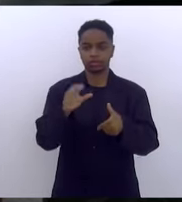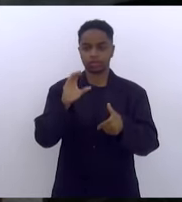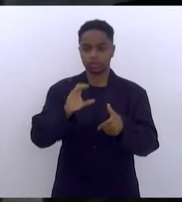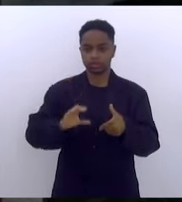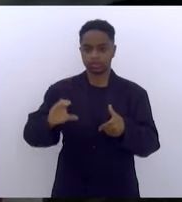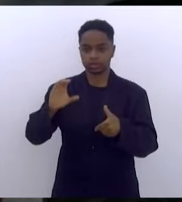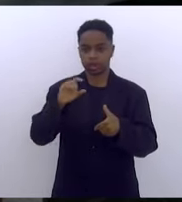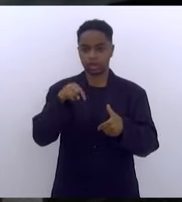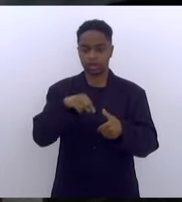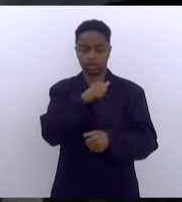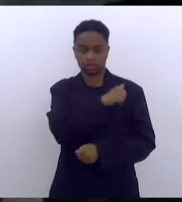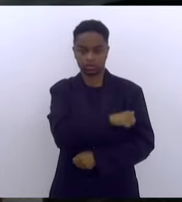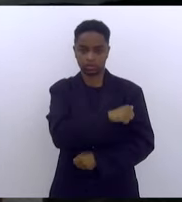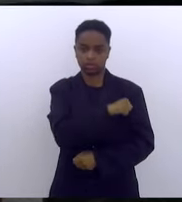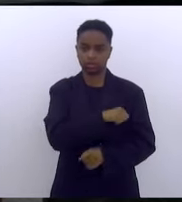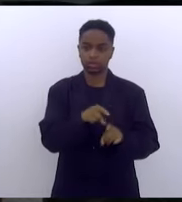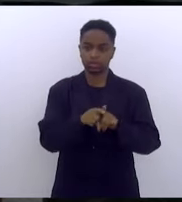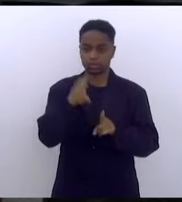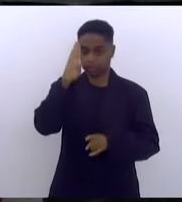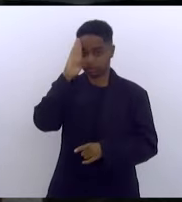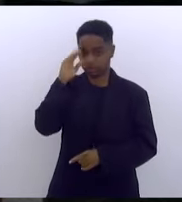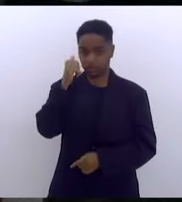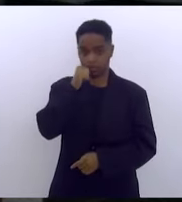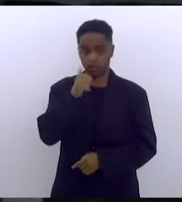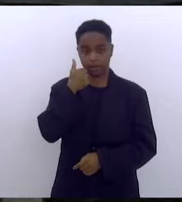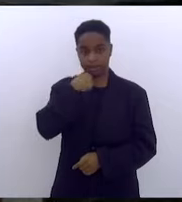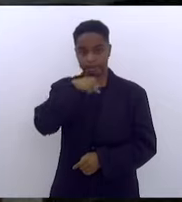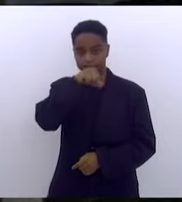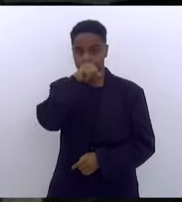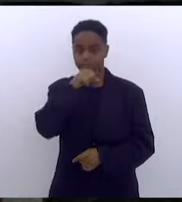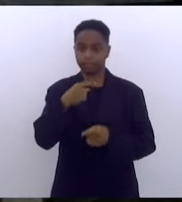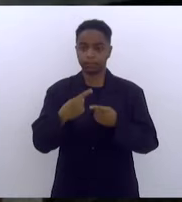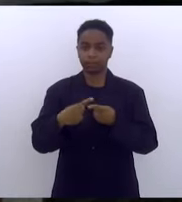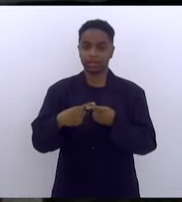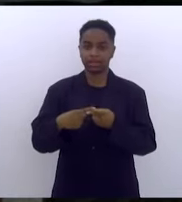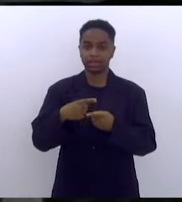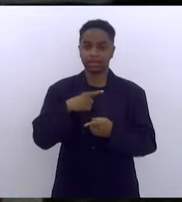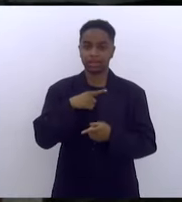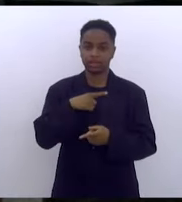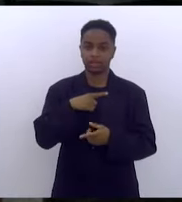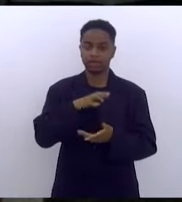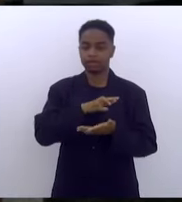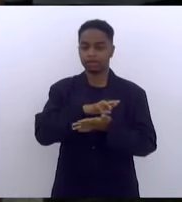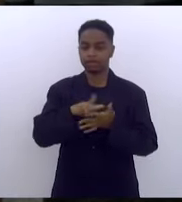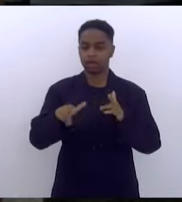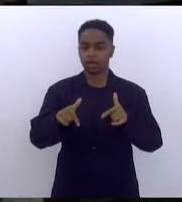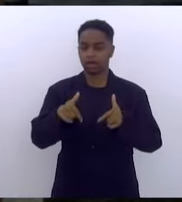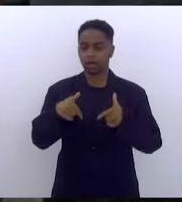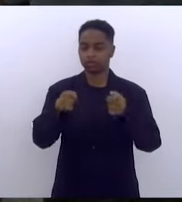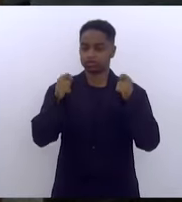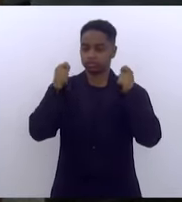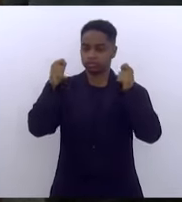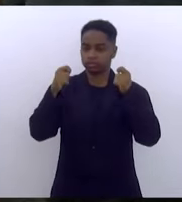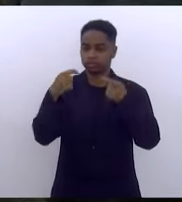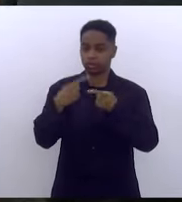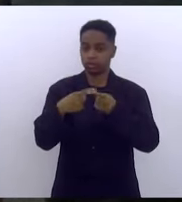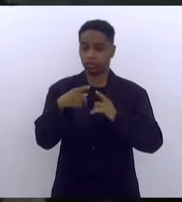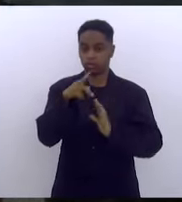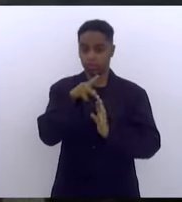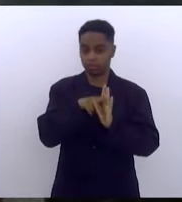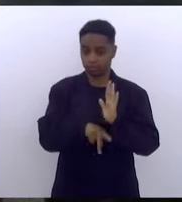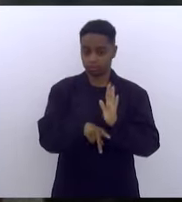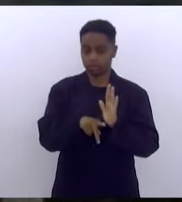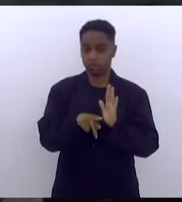Janeiro, especialmente mulheres mães, que têm uma série de reivindicações. O projeto foi amadurecido